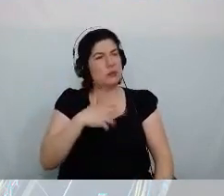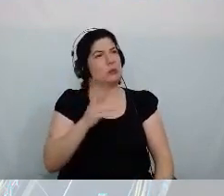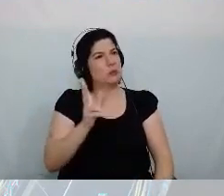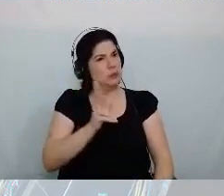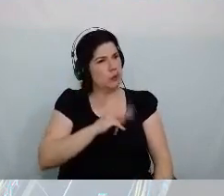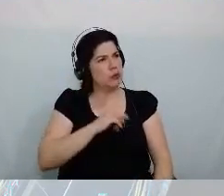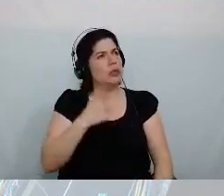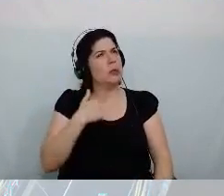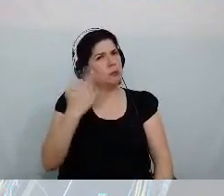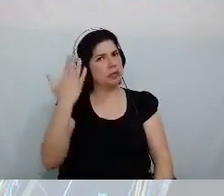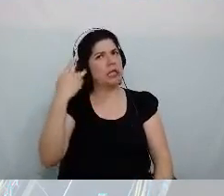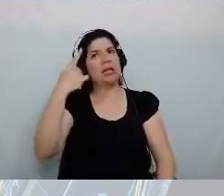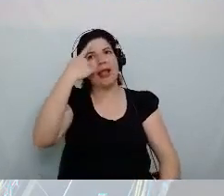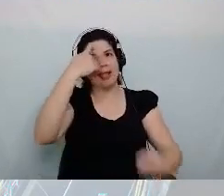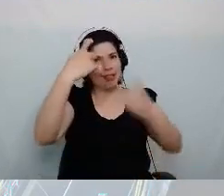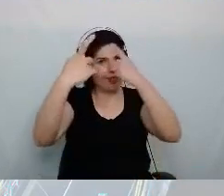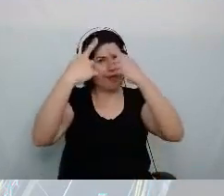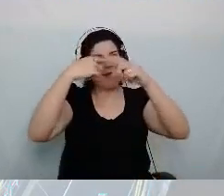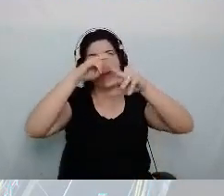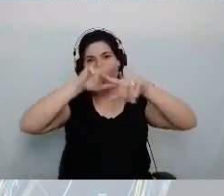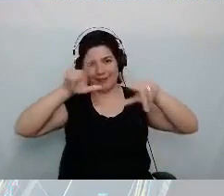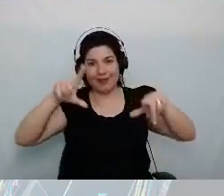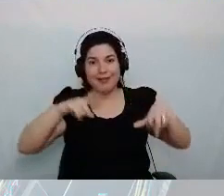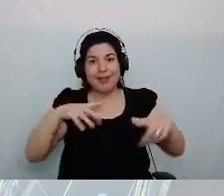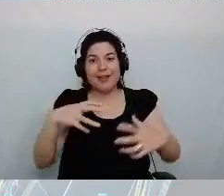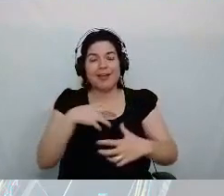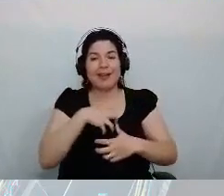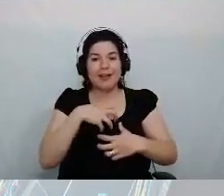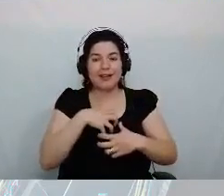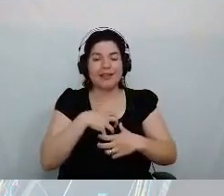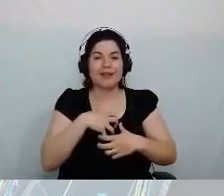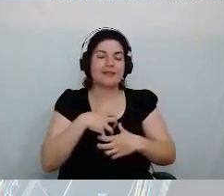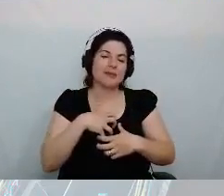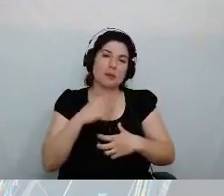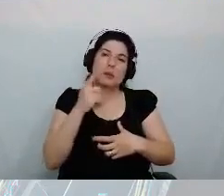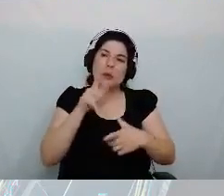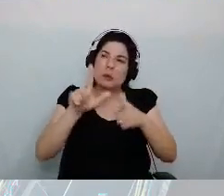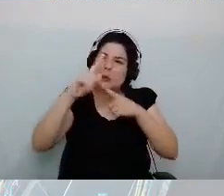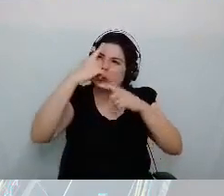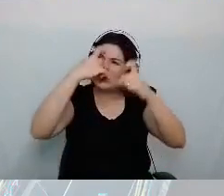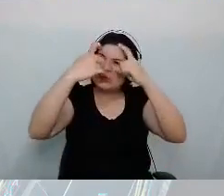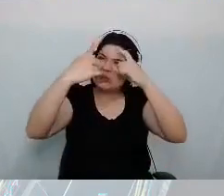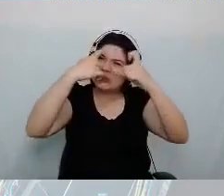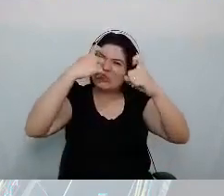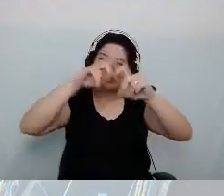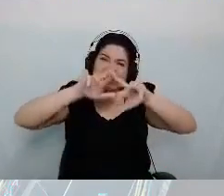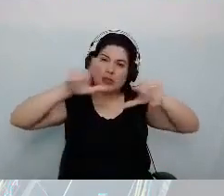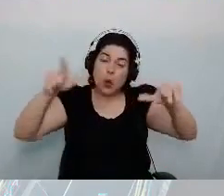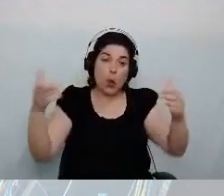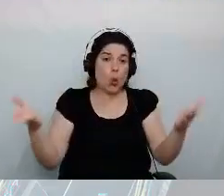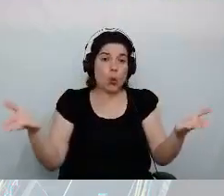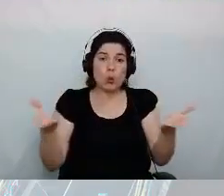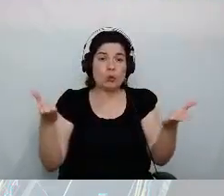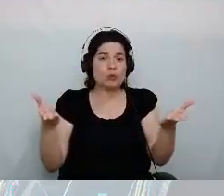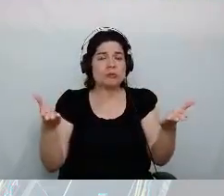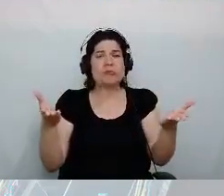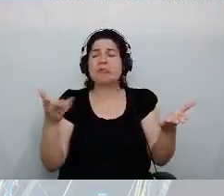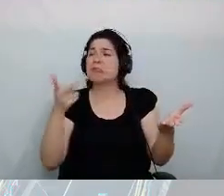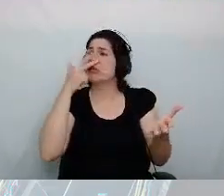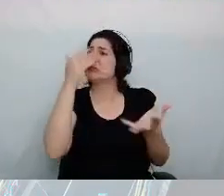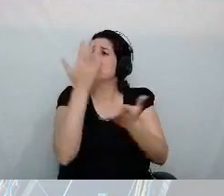muito criativo? Não tem? Quem tem esse sentimento de que era muito criativo? Hoje em dia, fala assim, perdi isso, não